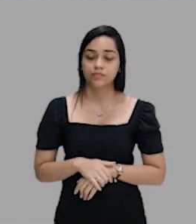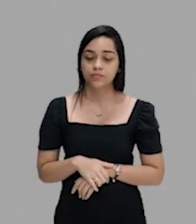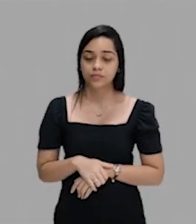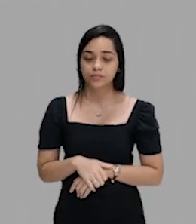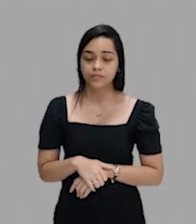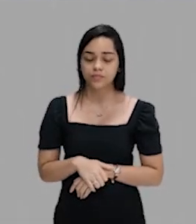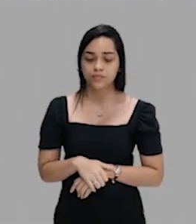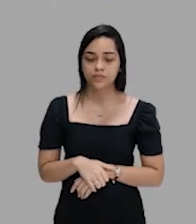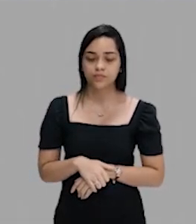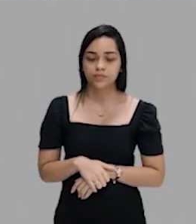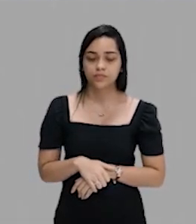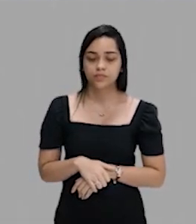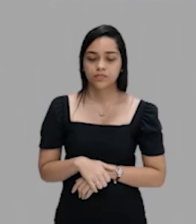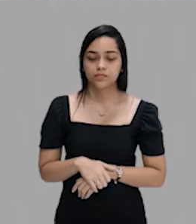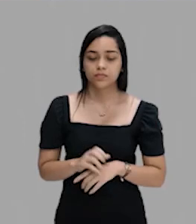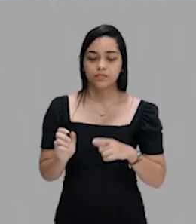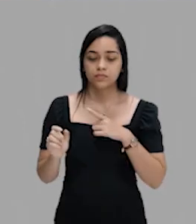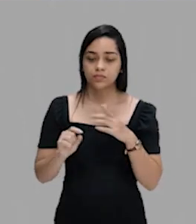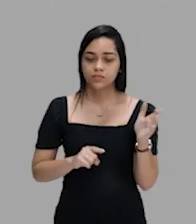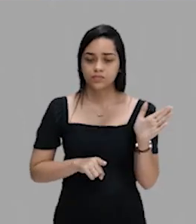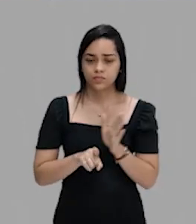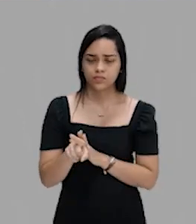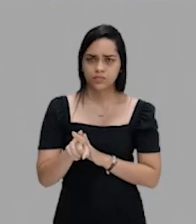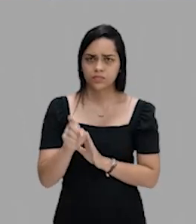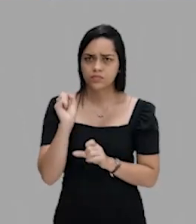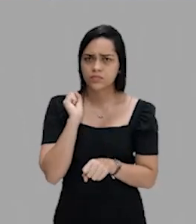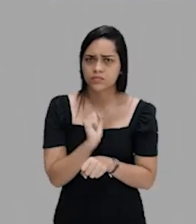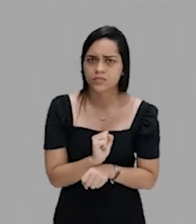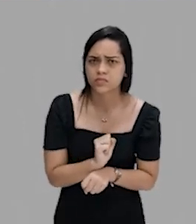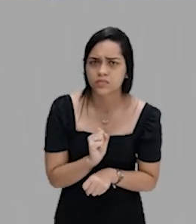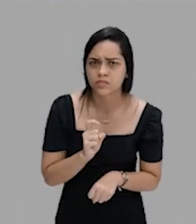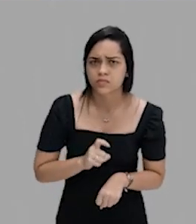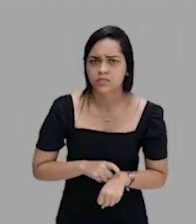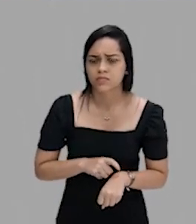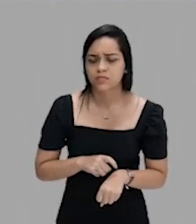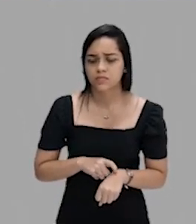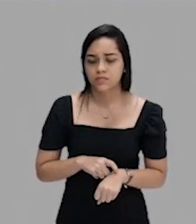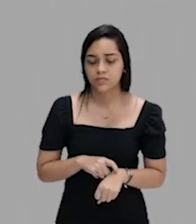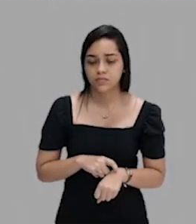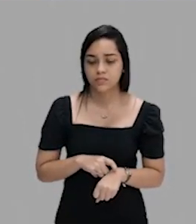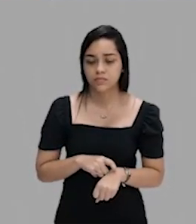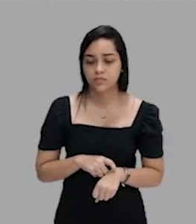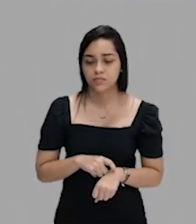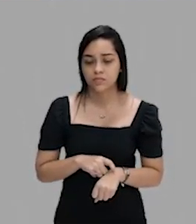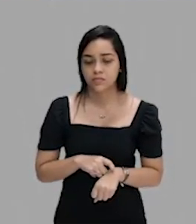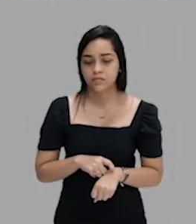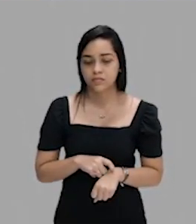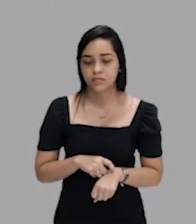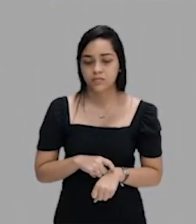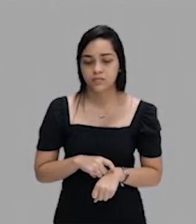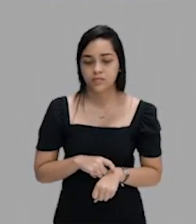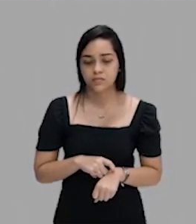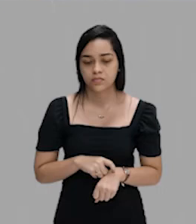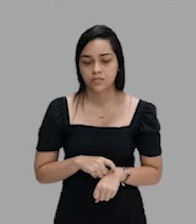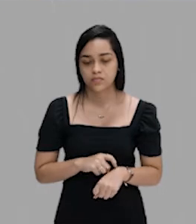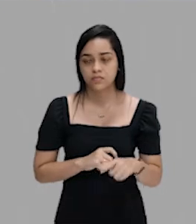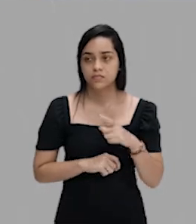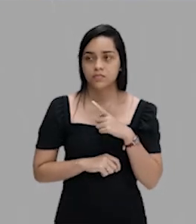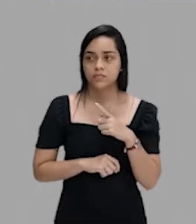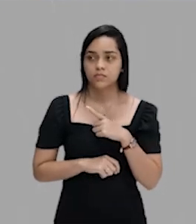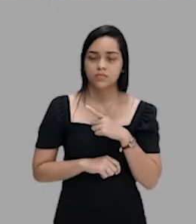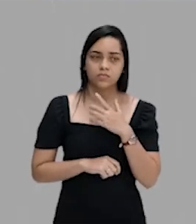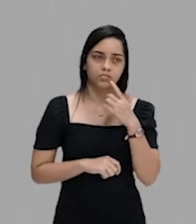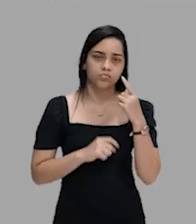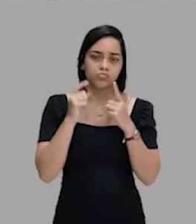e aí tem aqui a pergunta presa no tempo Olha a carinha dela aqui de satisfação Olha a diferença aqui é uma